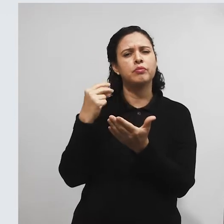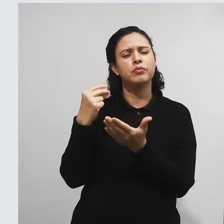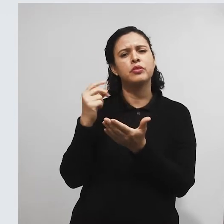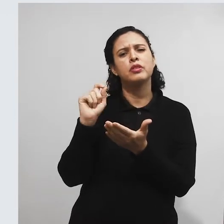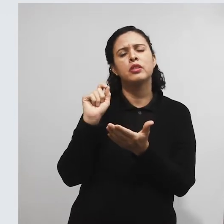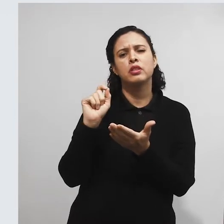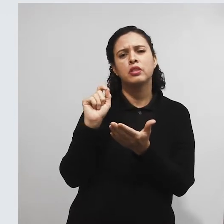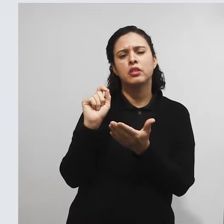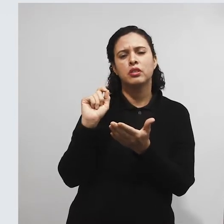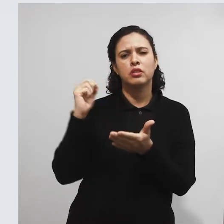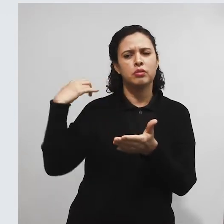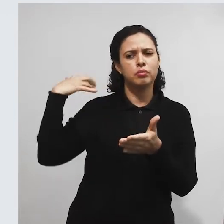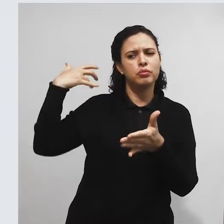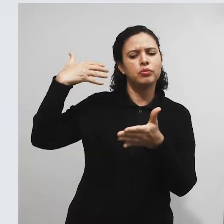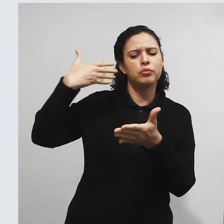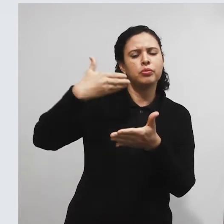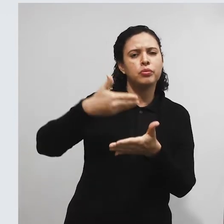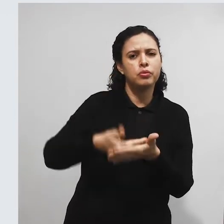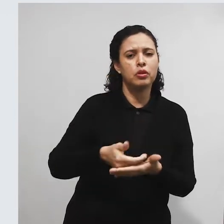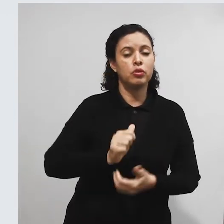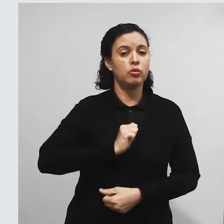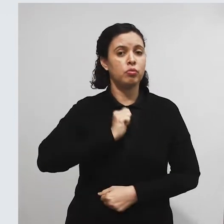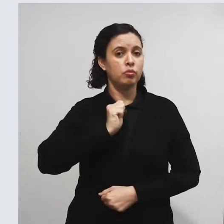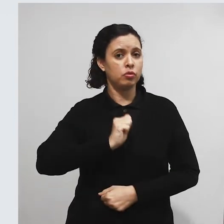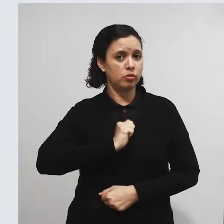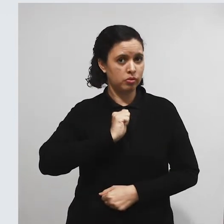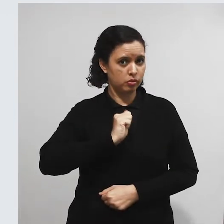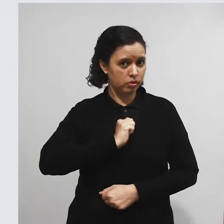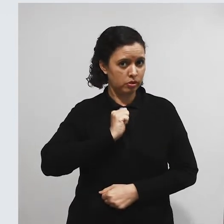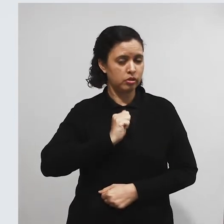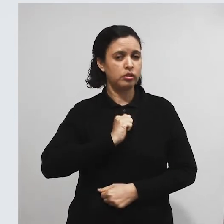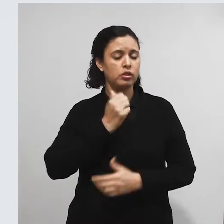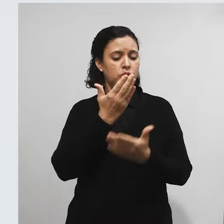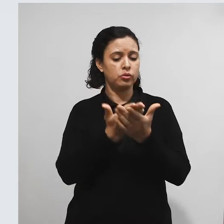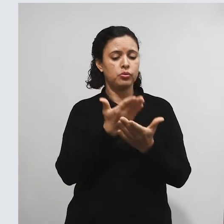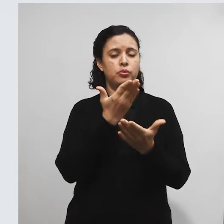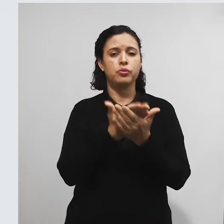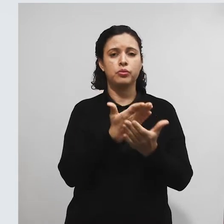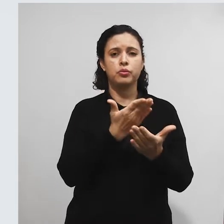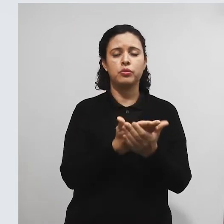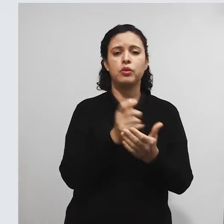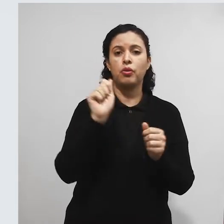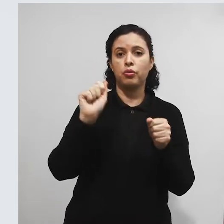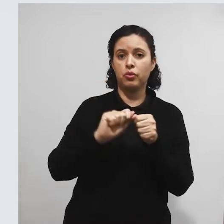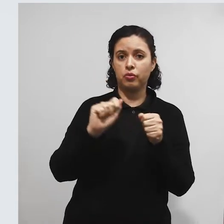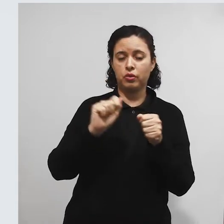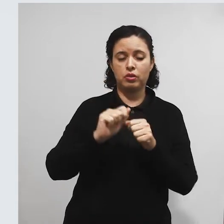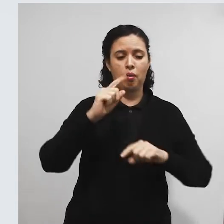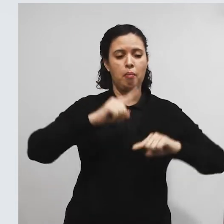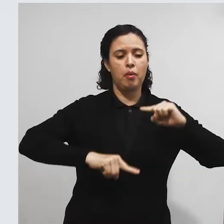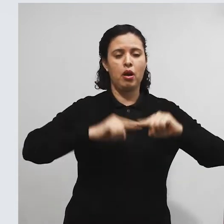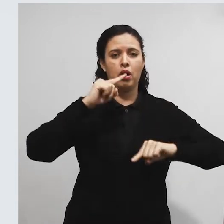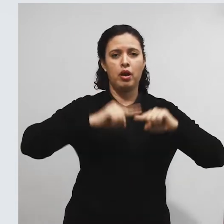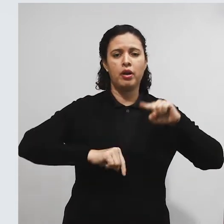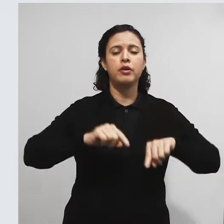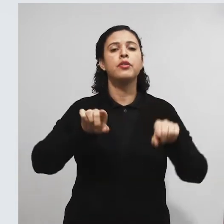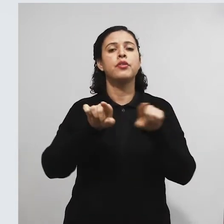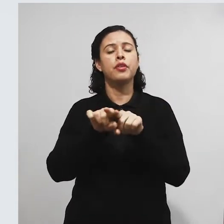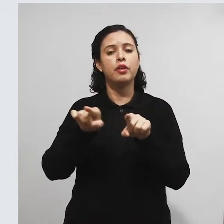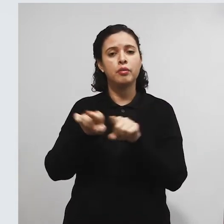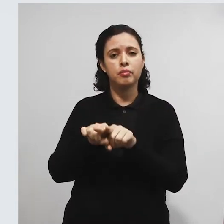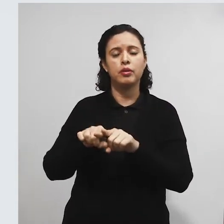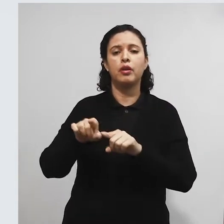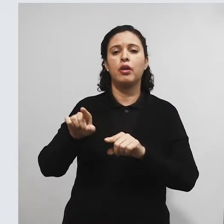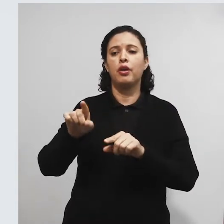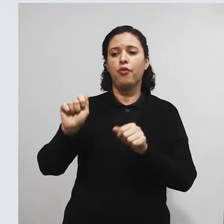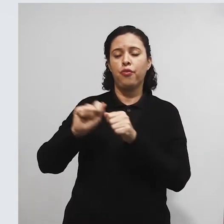né? Ou melhor, a antropologia trabalha com os aspectos do fazer material e o